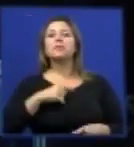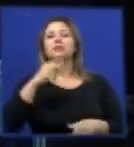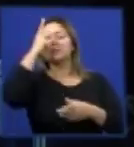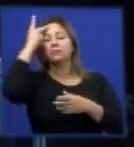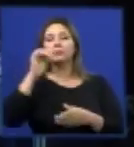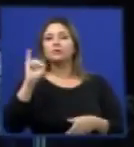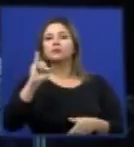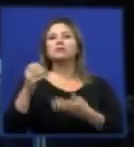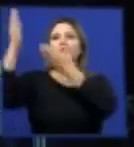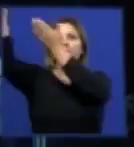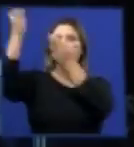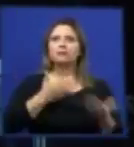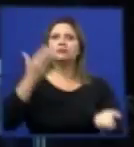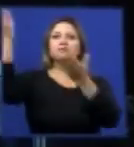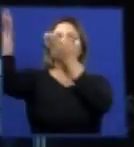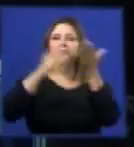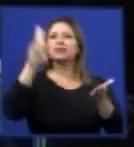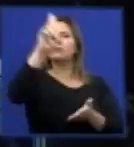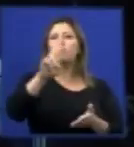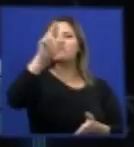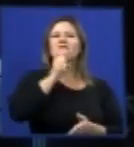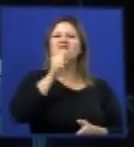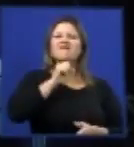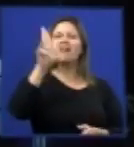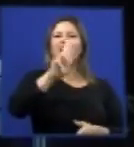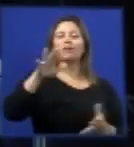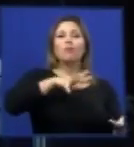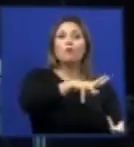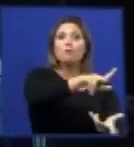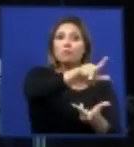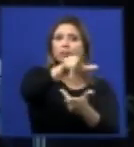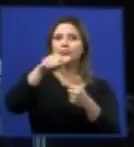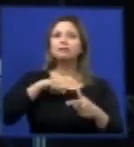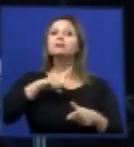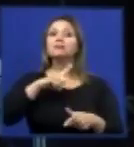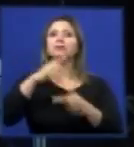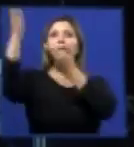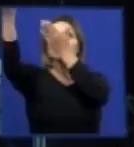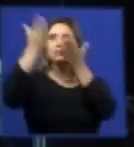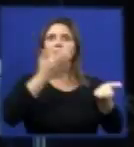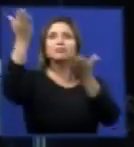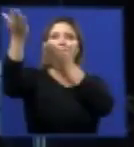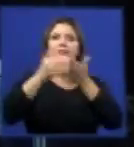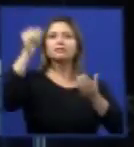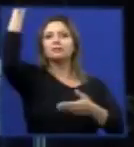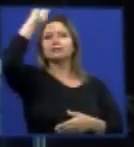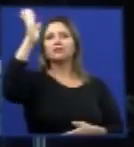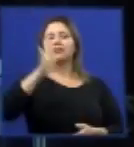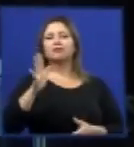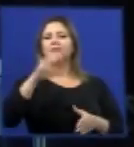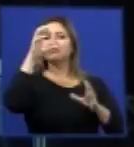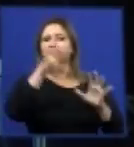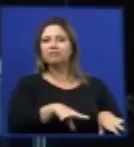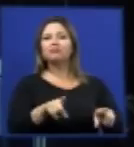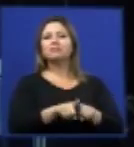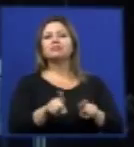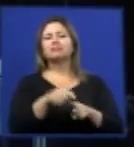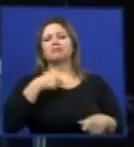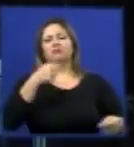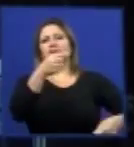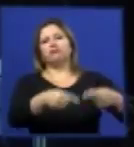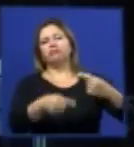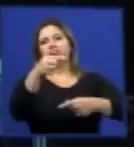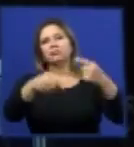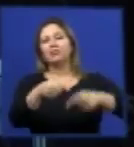importação de pneus usados de todo o mundo ah na realidade senhores ministros esse esse cenário se envolve num debate Mais